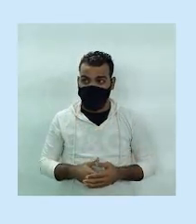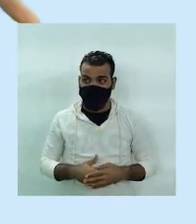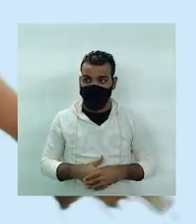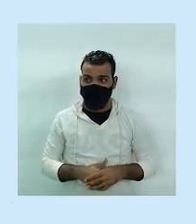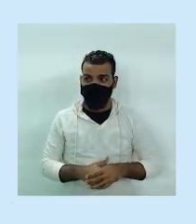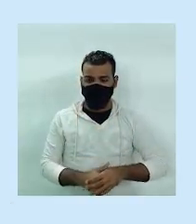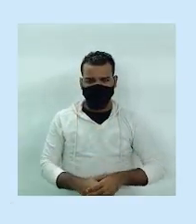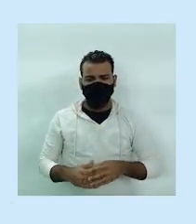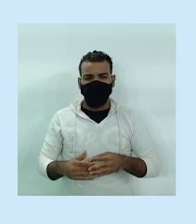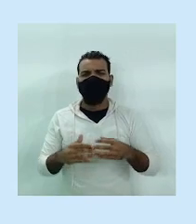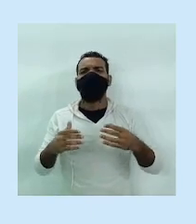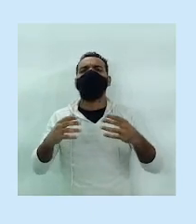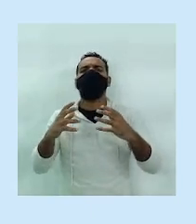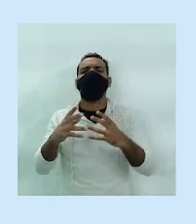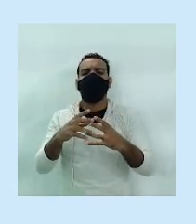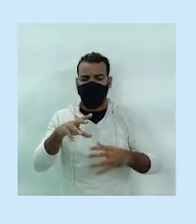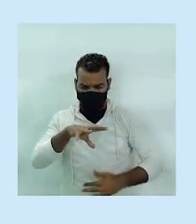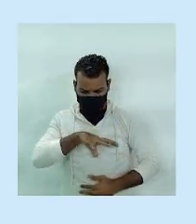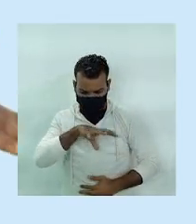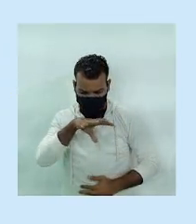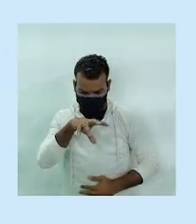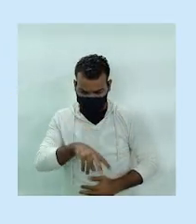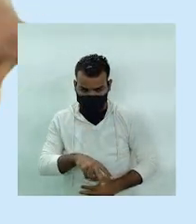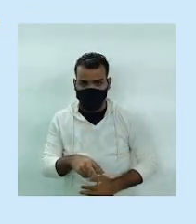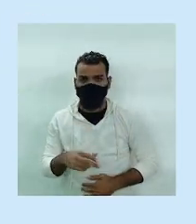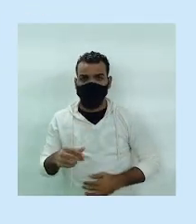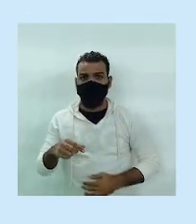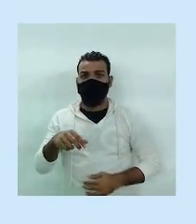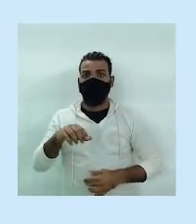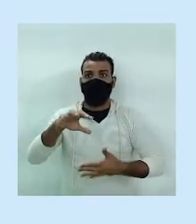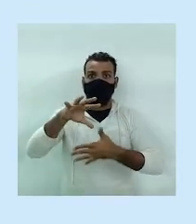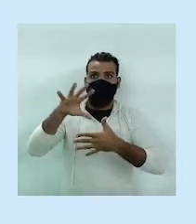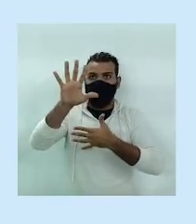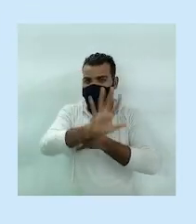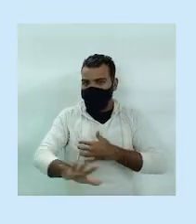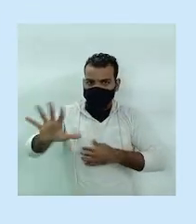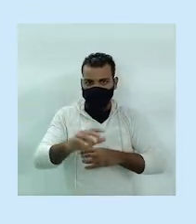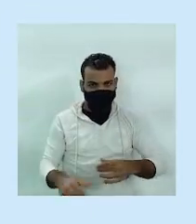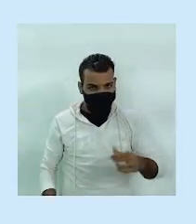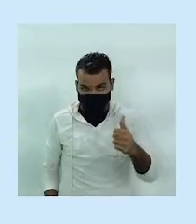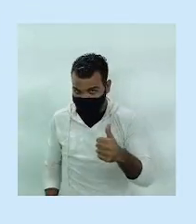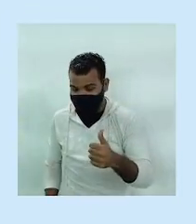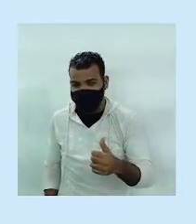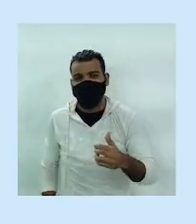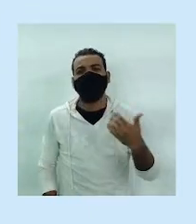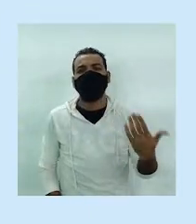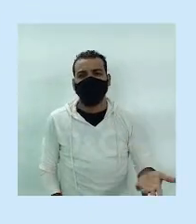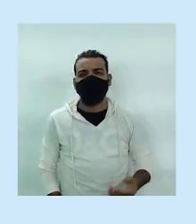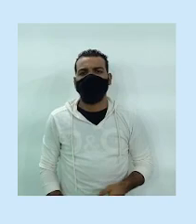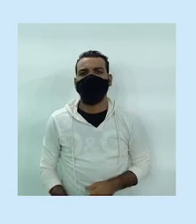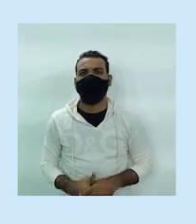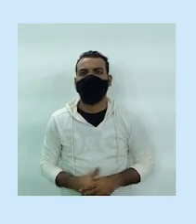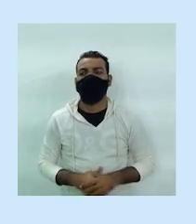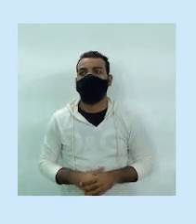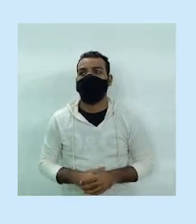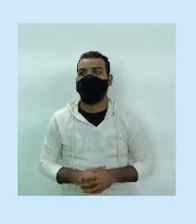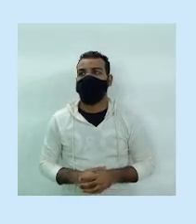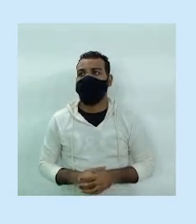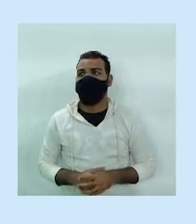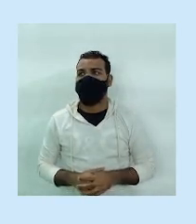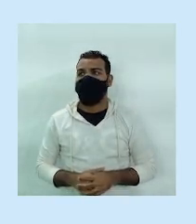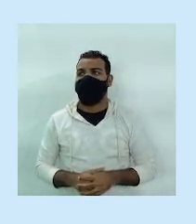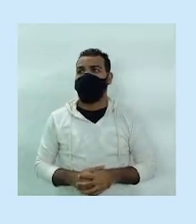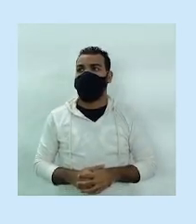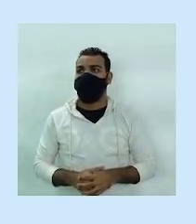da colonização portuguesa na América. Então, resistência indígena. Então, como é